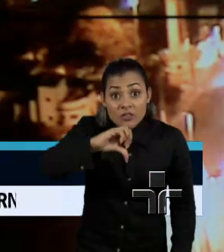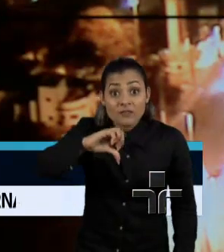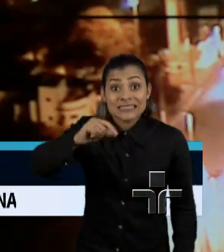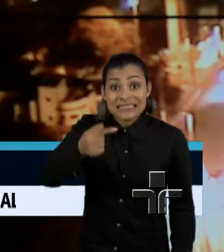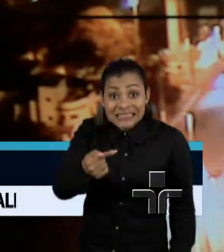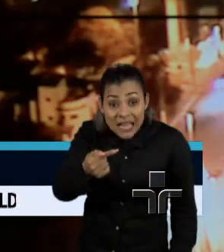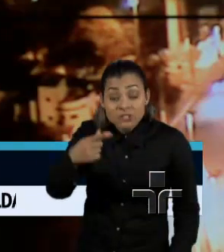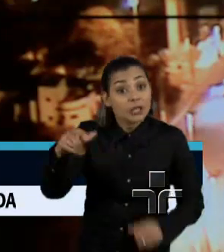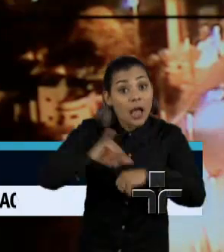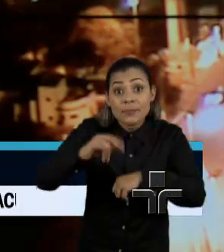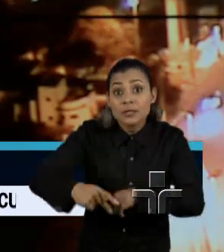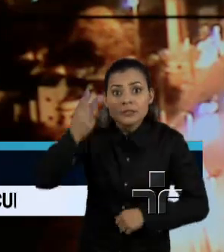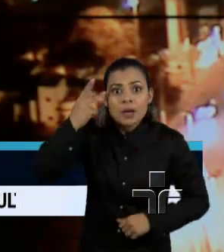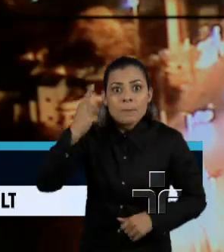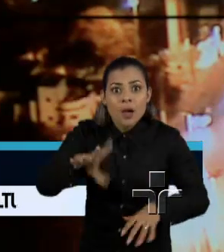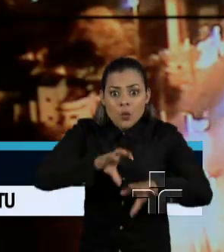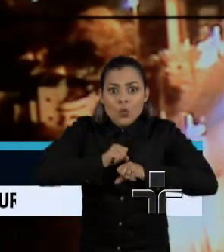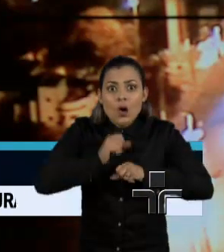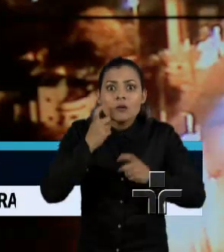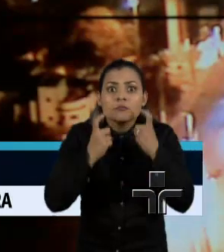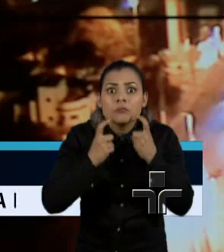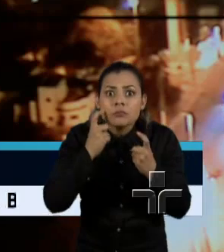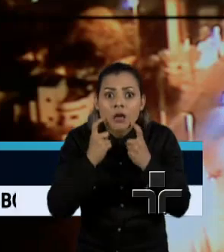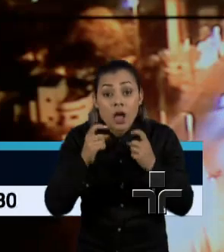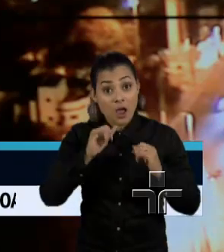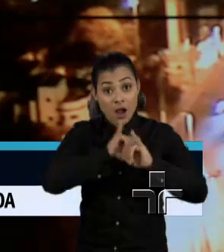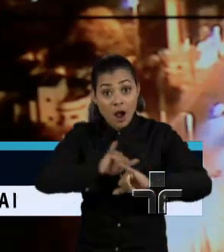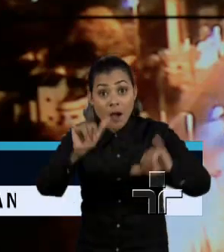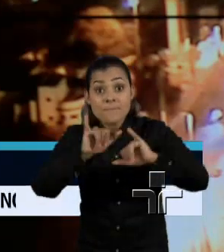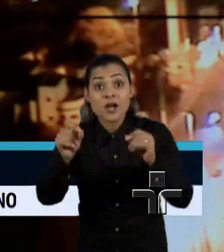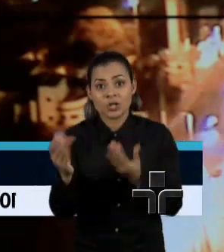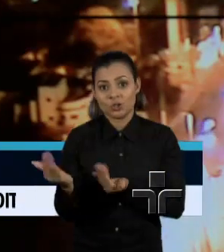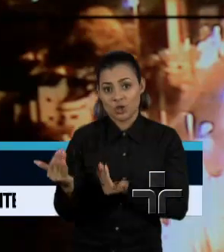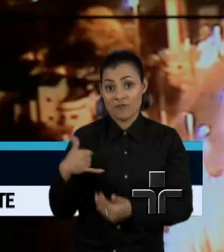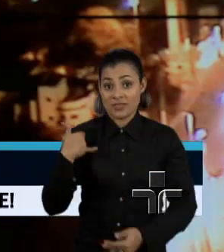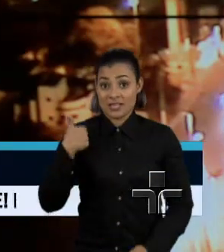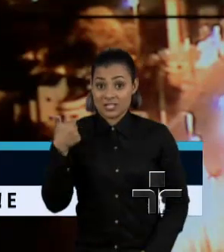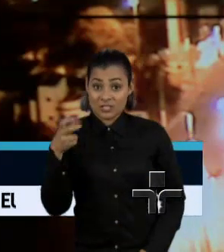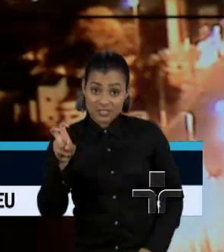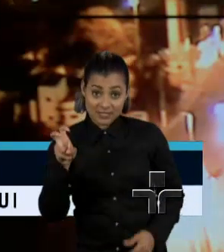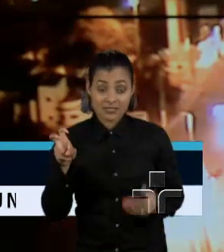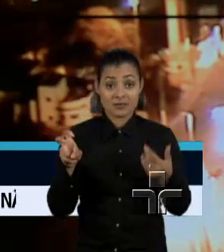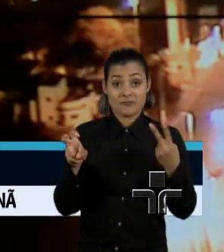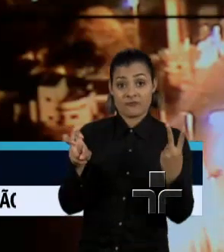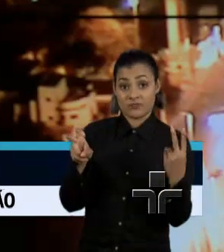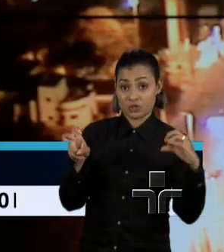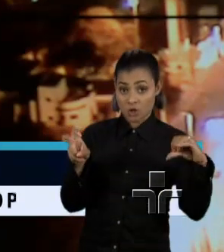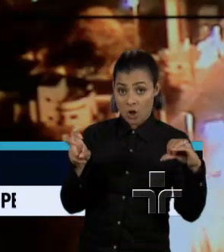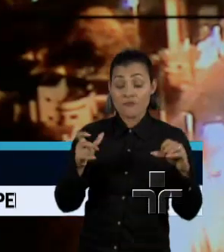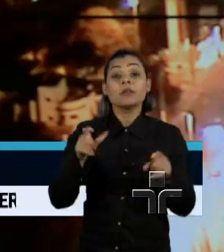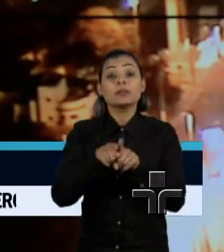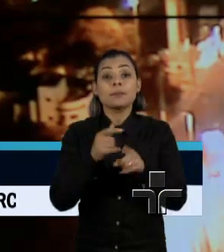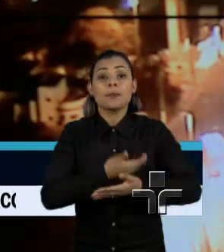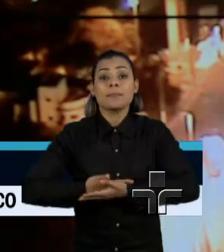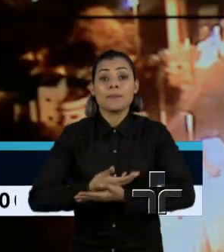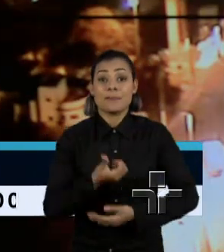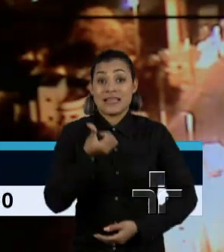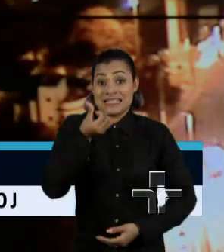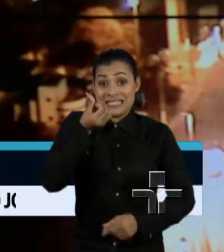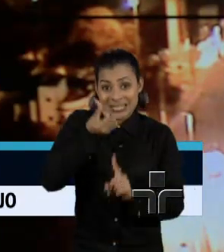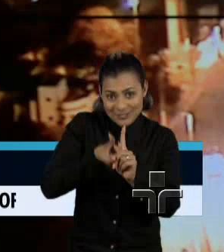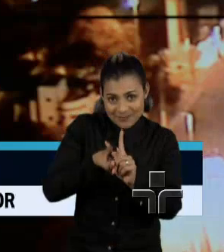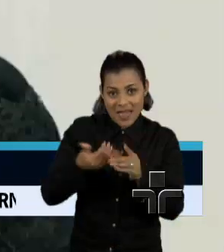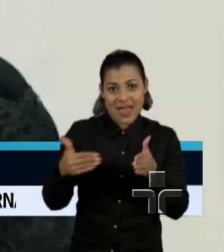997 estão na capital paulista. A campanha tem como foco jovens entre 15 e 29 anos e bebês de 6 meses a 1 ano de